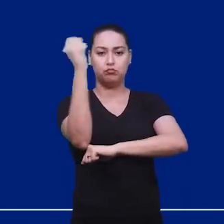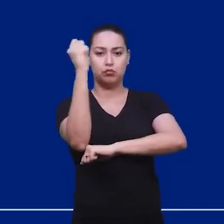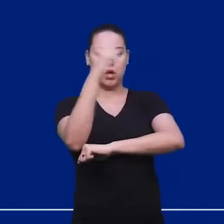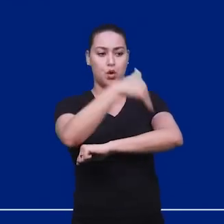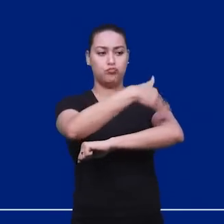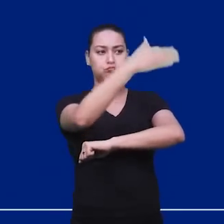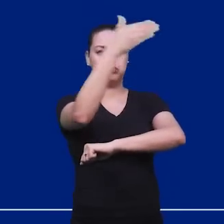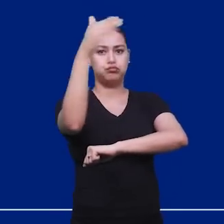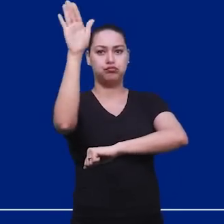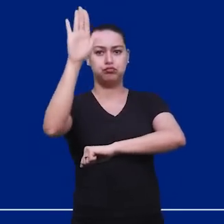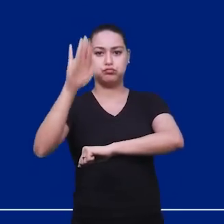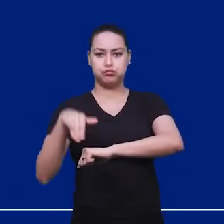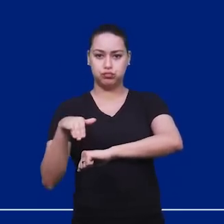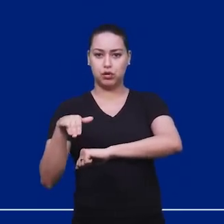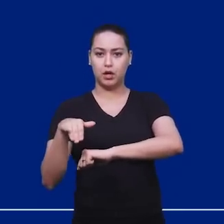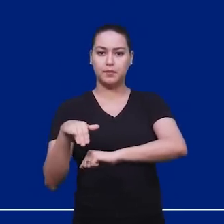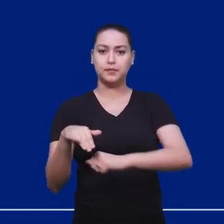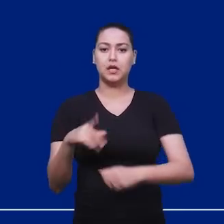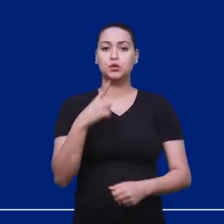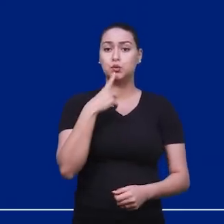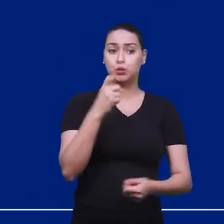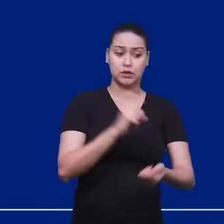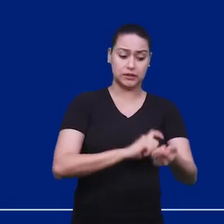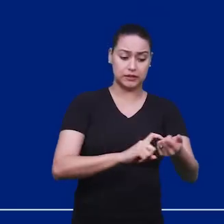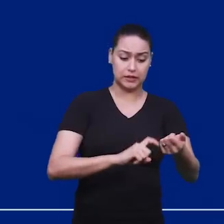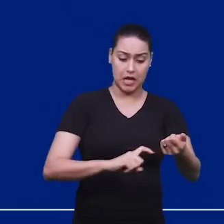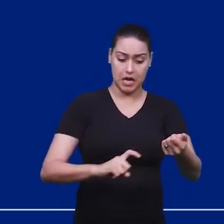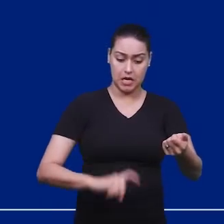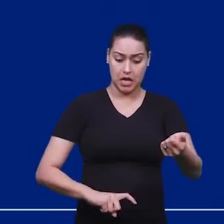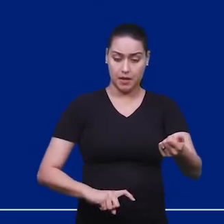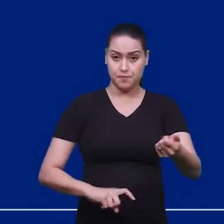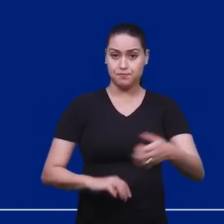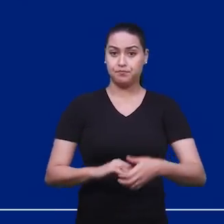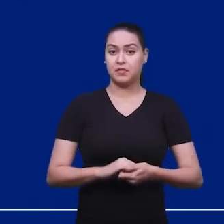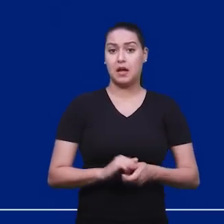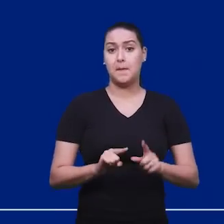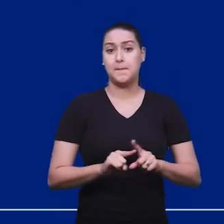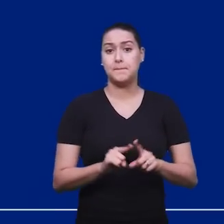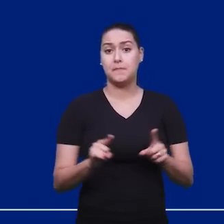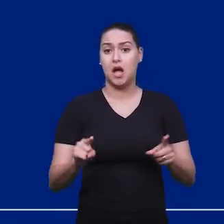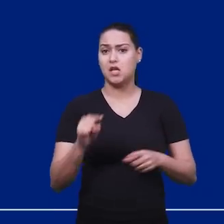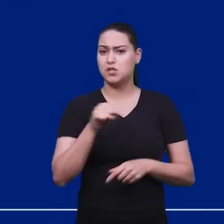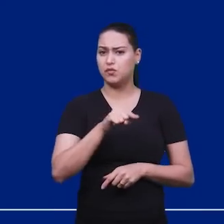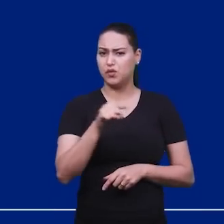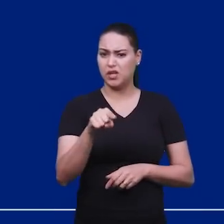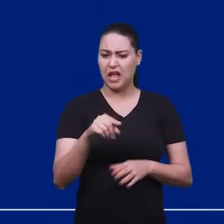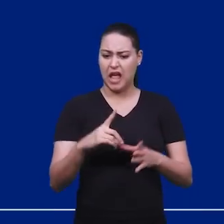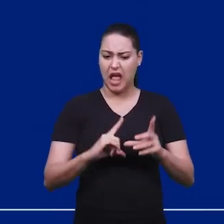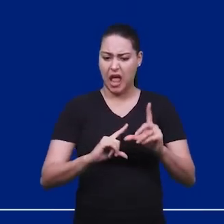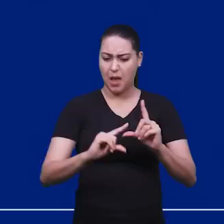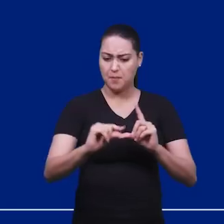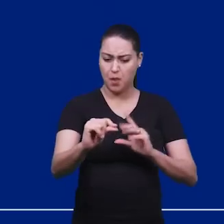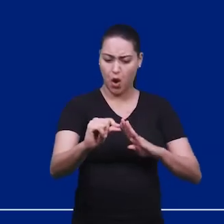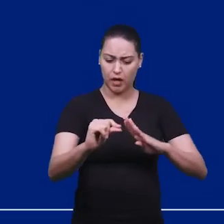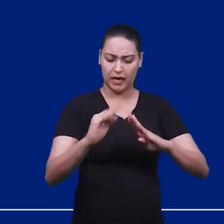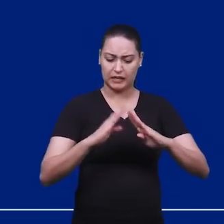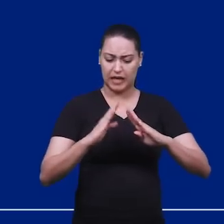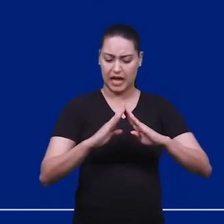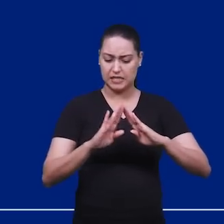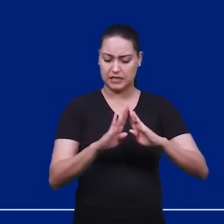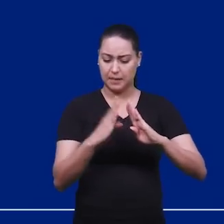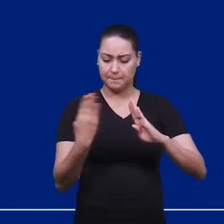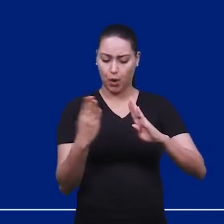e em ambas as ombreiras do sangue que estiver na bacia. Porém, nenhum de vós saia